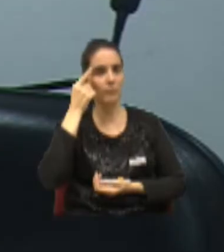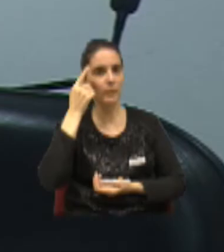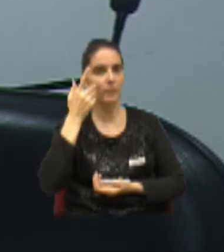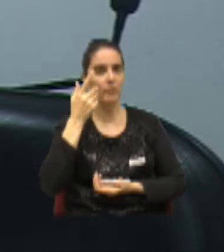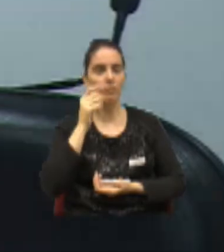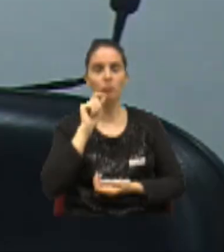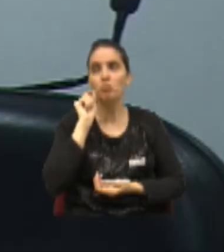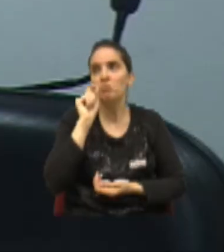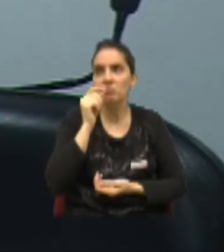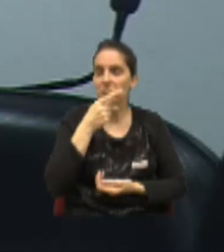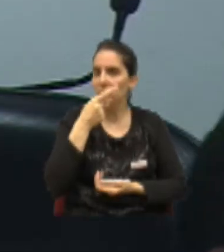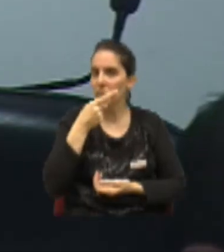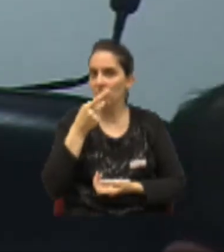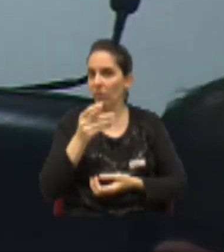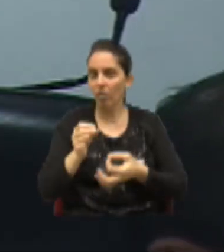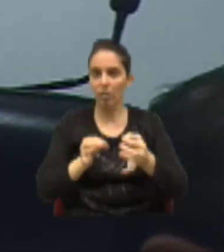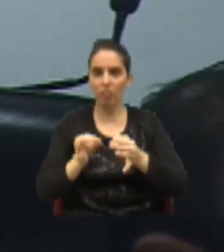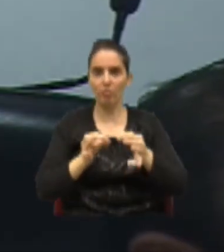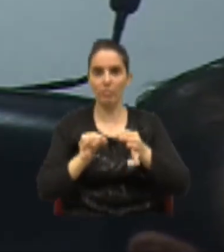falar sobre o projeto.